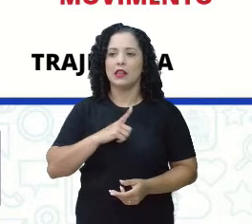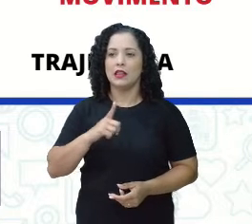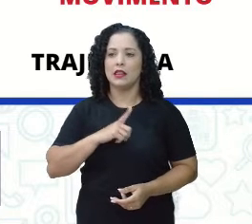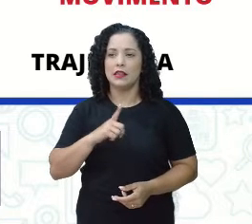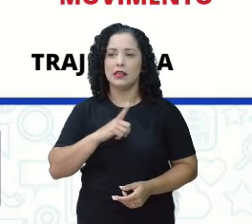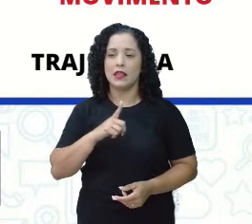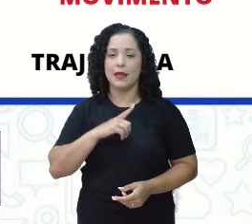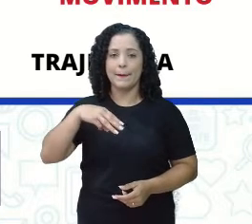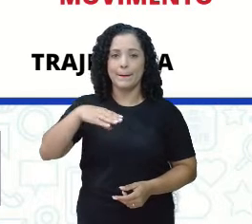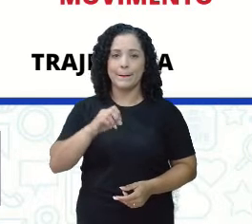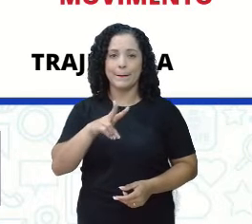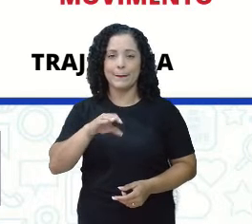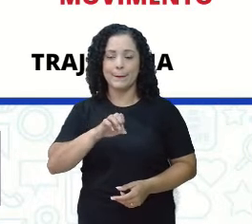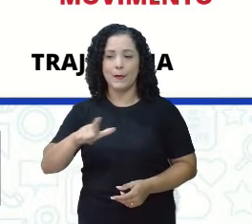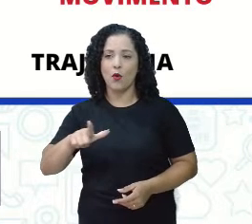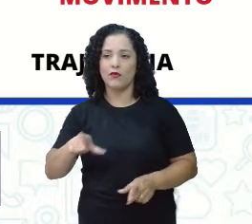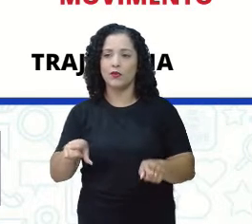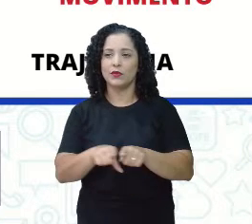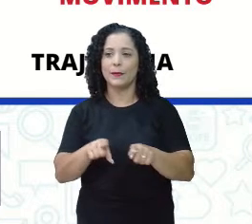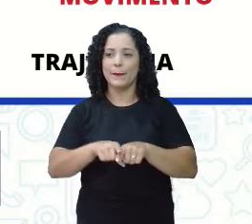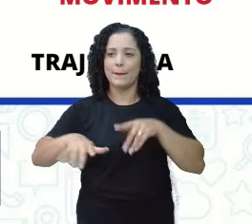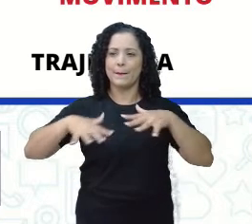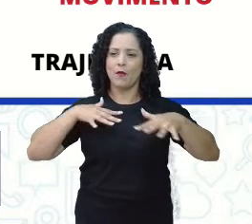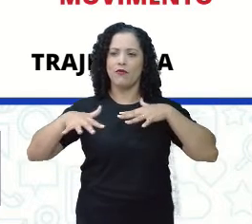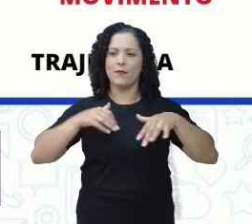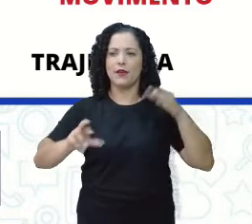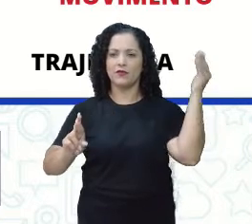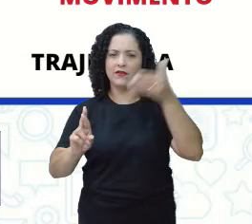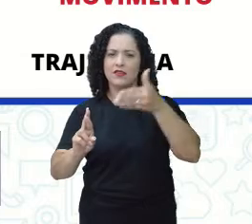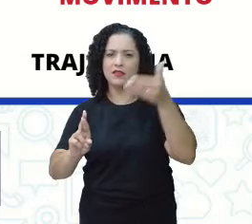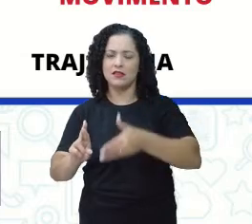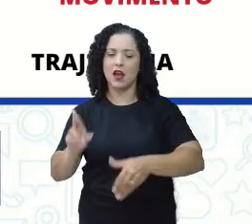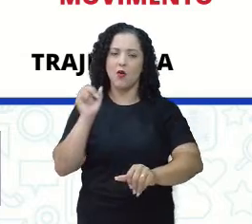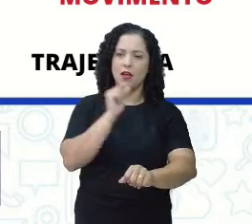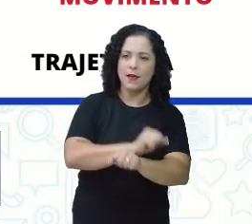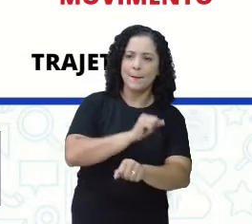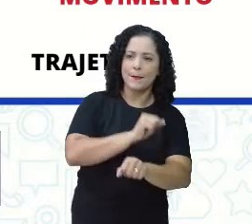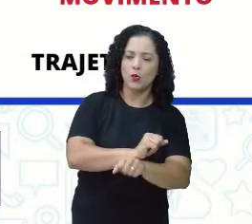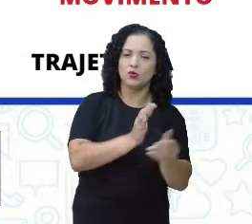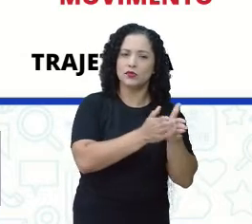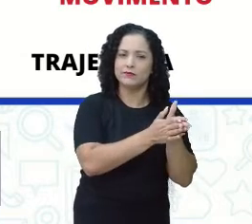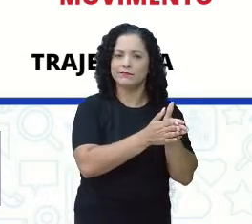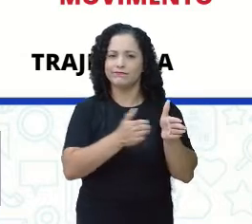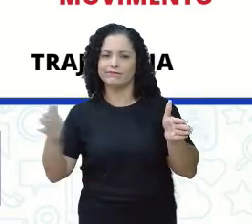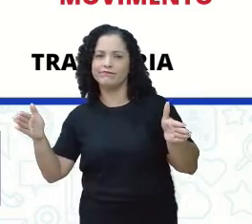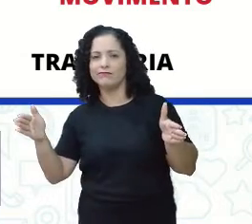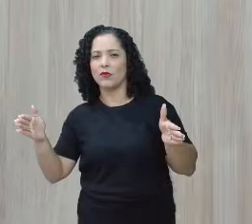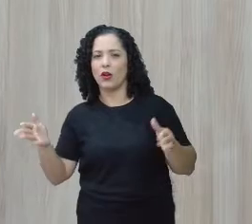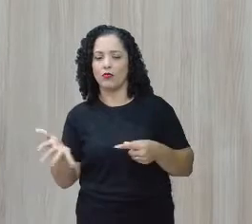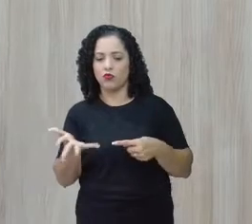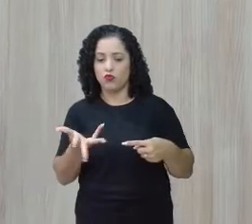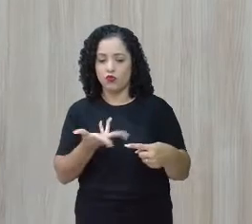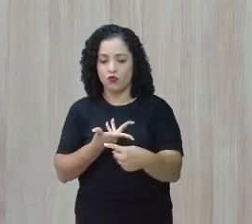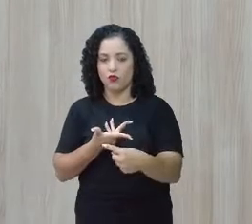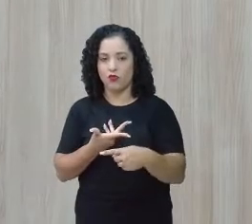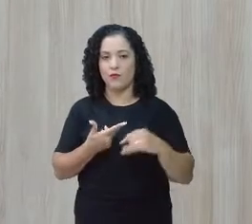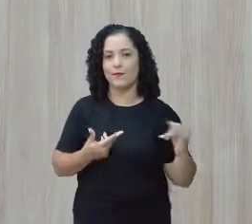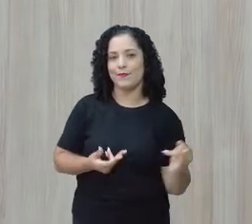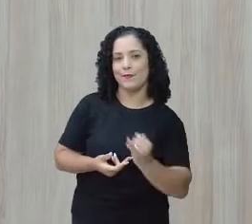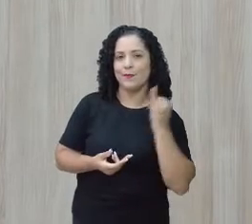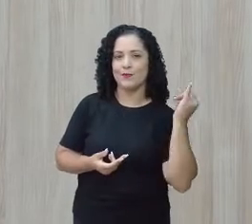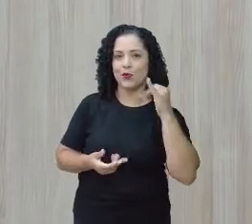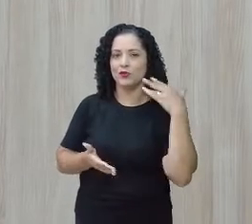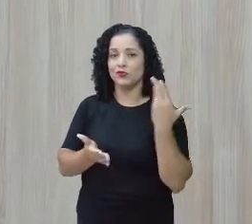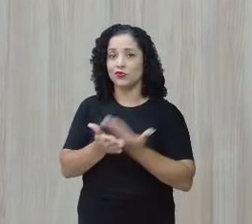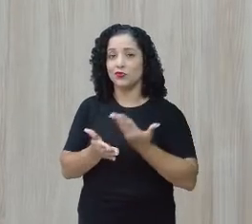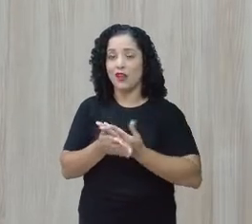material, referencial, movimento, repouso e trajetória. É muito importante a gente parar para ver cada